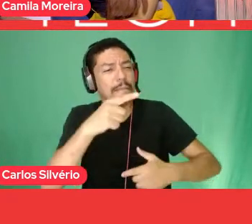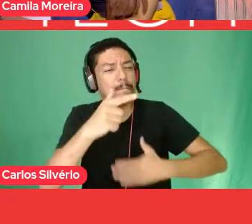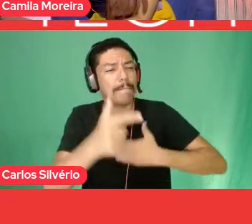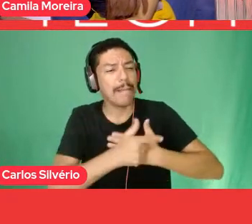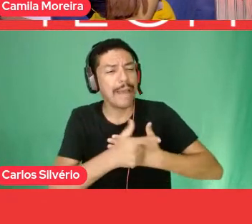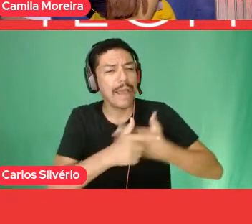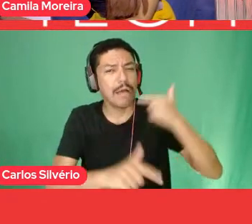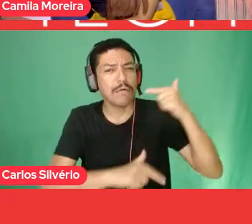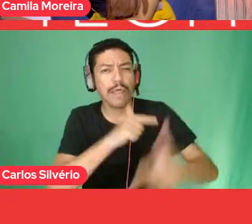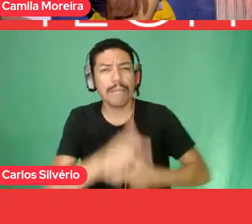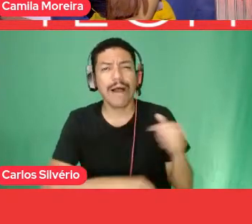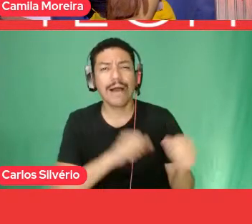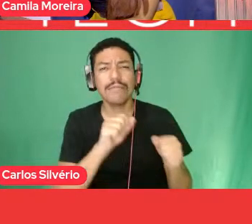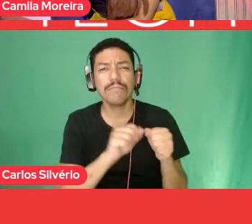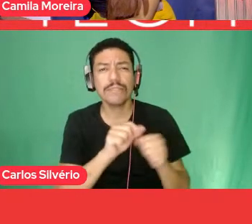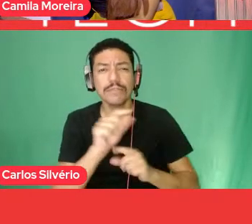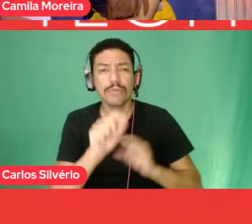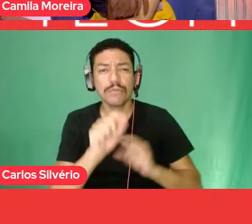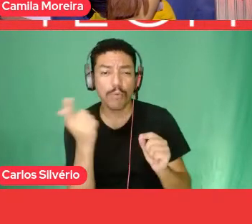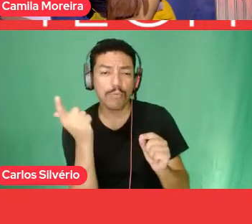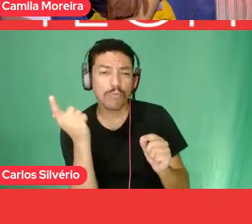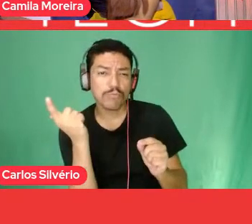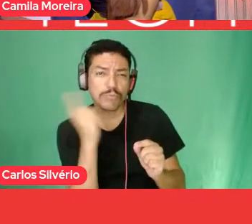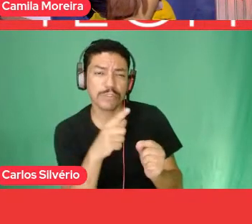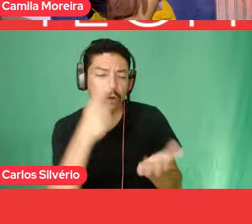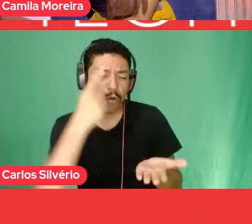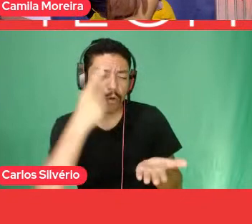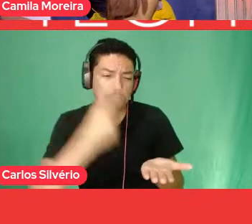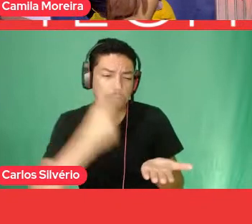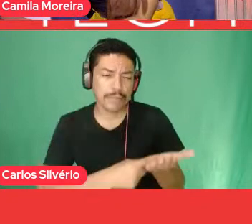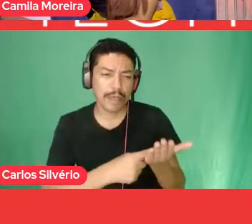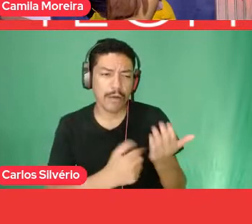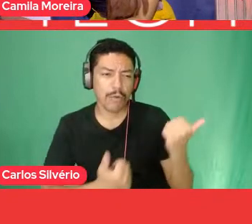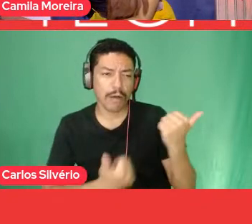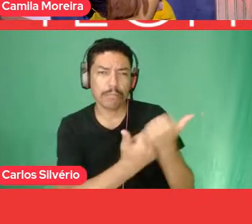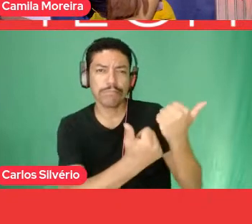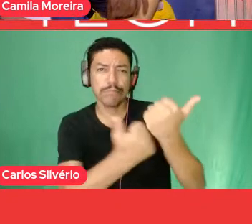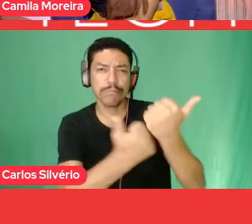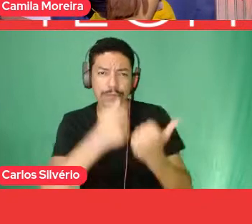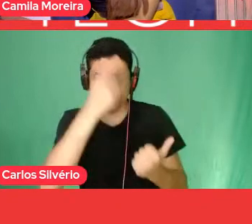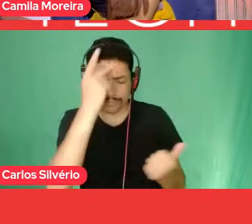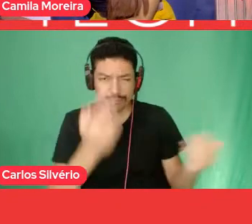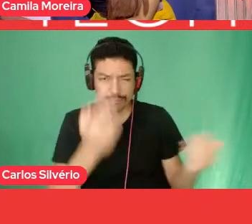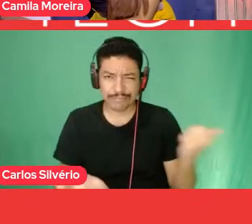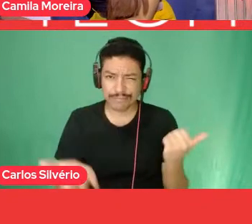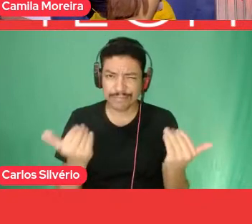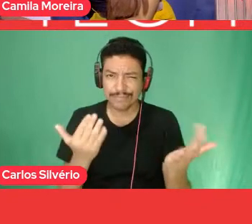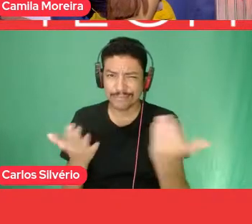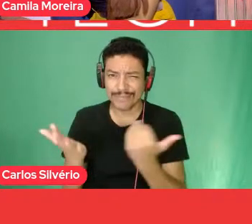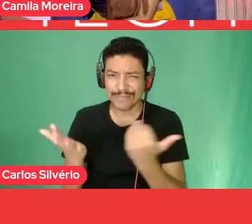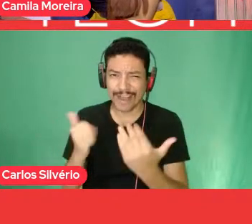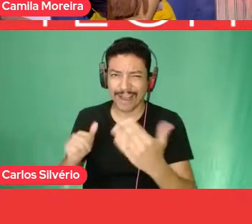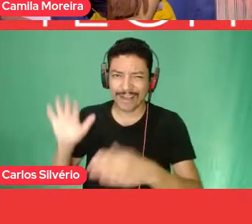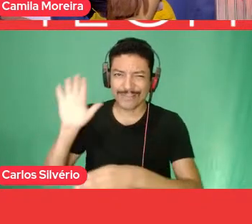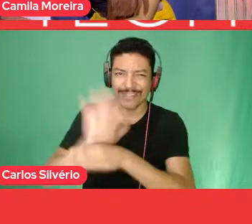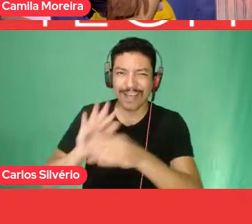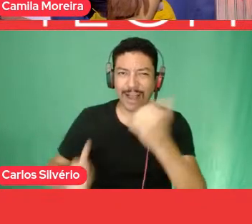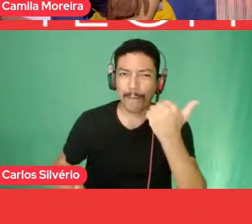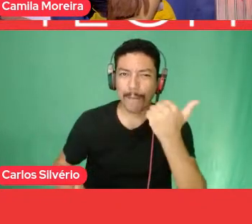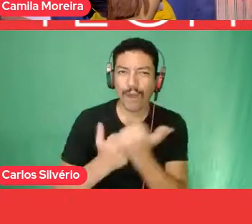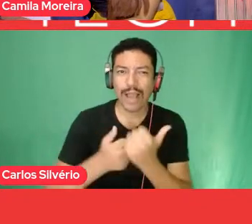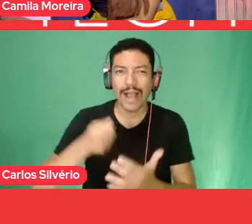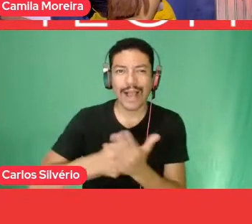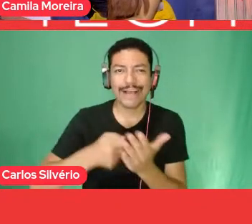então, essa construção sólida nesse momento? Como é que a gente traz mais pessoa para essa luta, para esse assunto, para dar